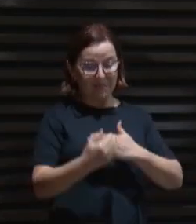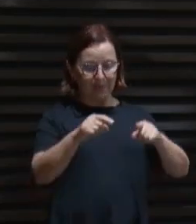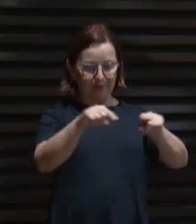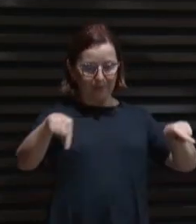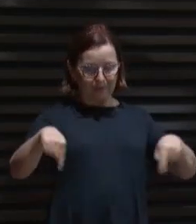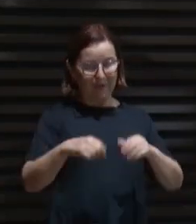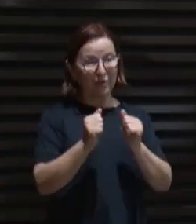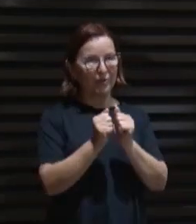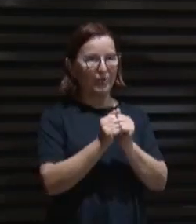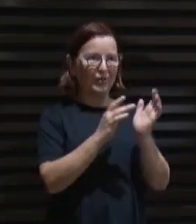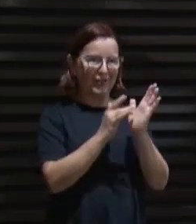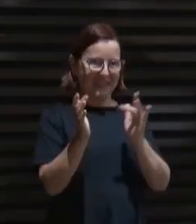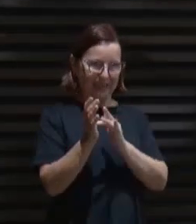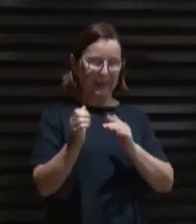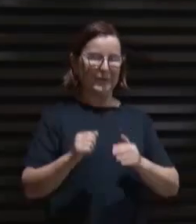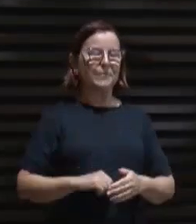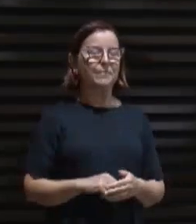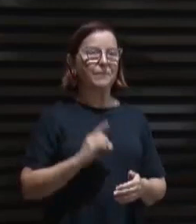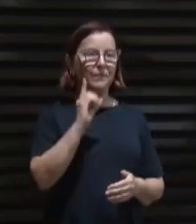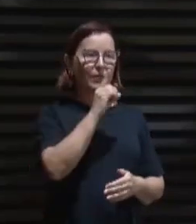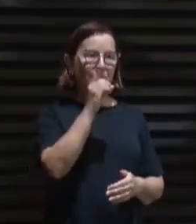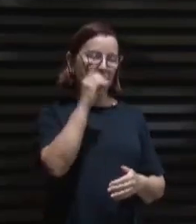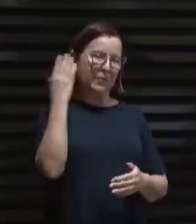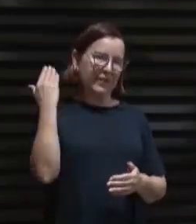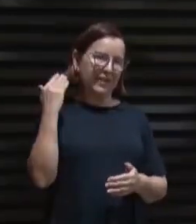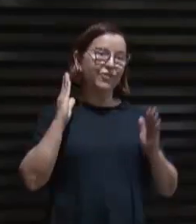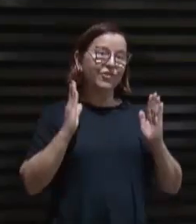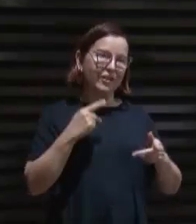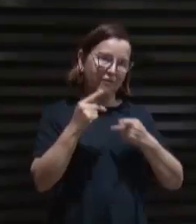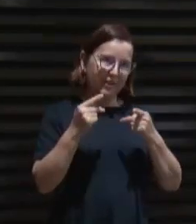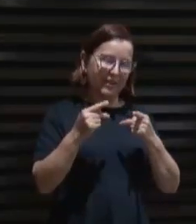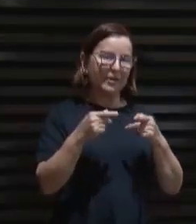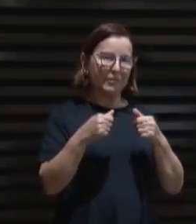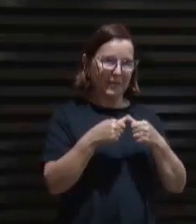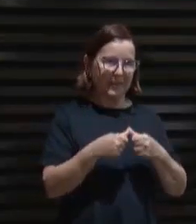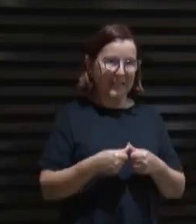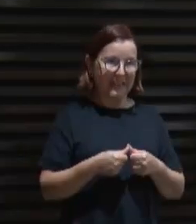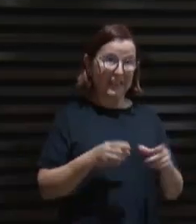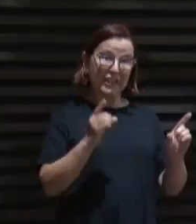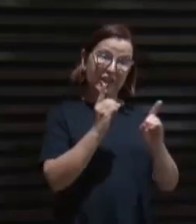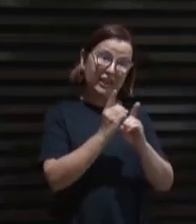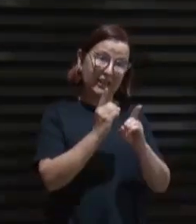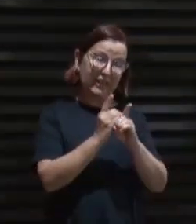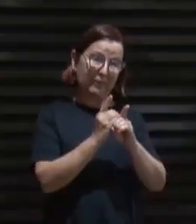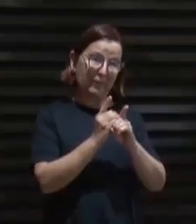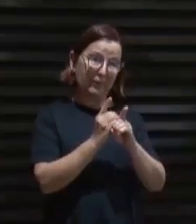com Jesus. Domingo passado nós estávamos falando desse discípulo,